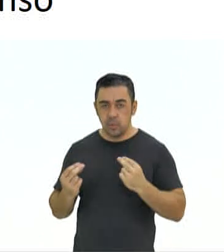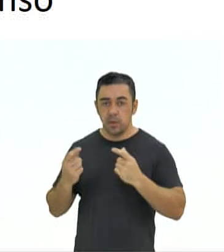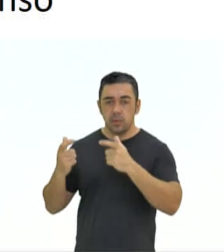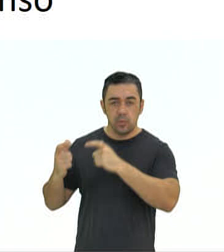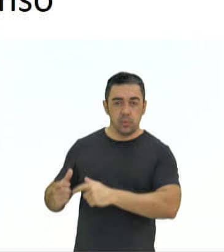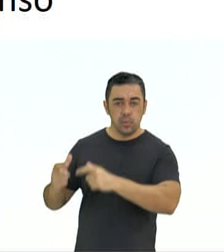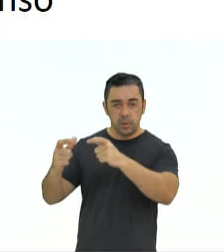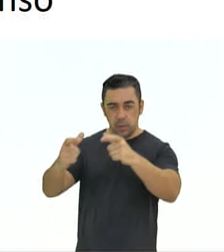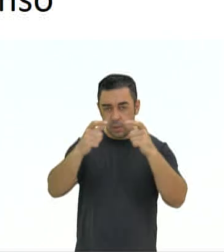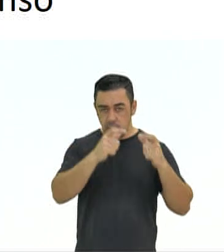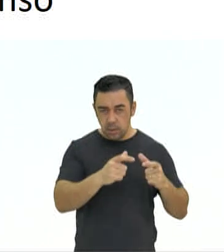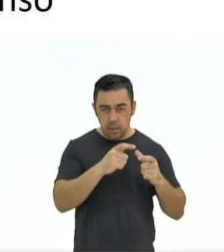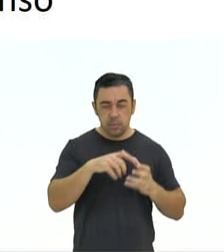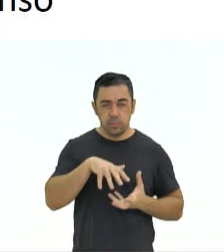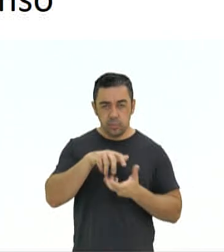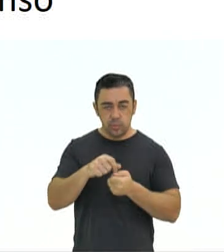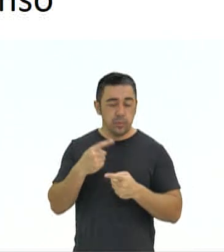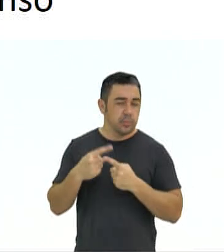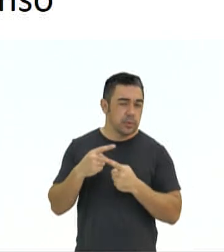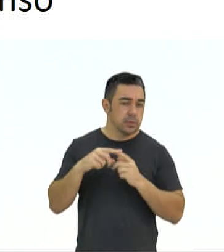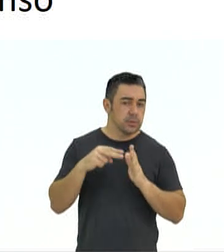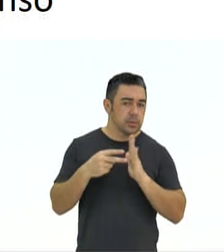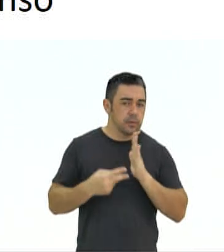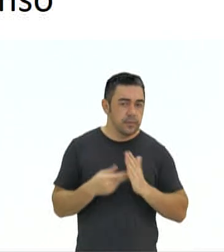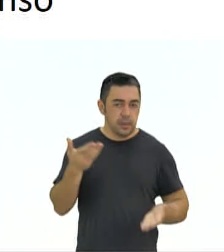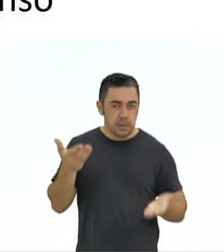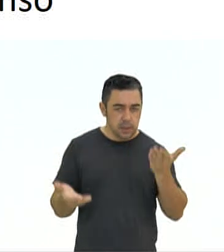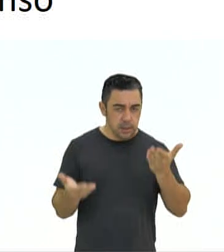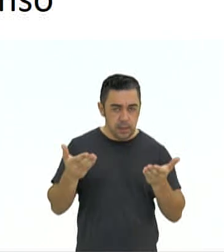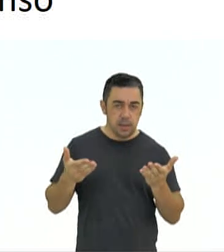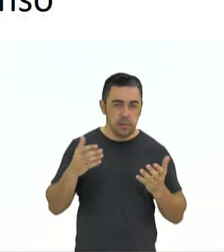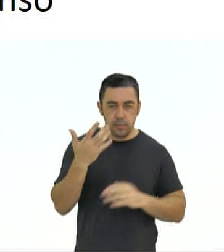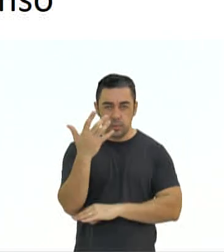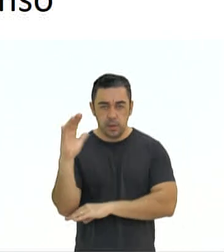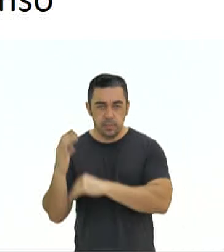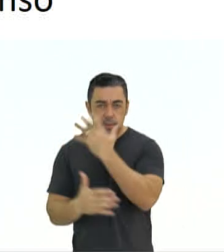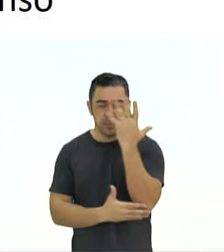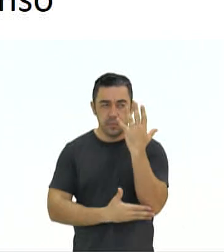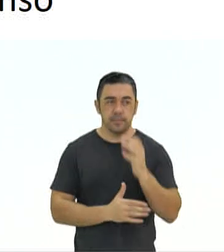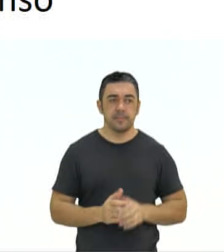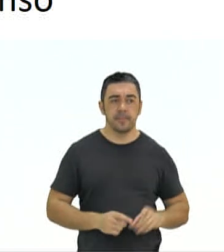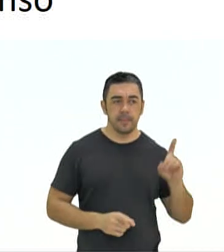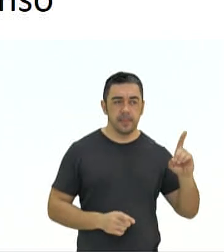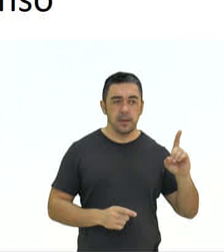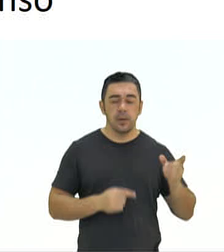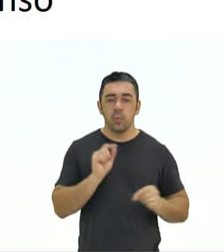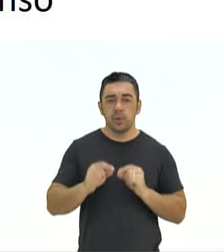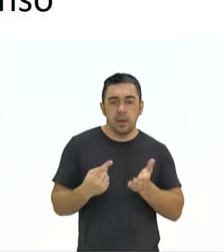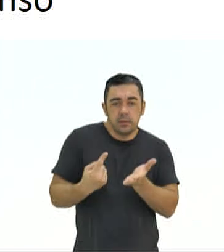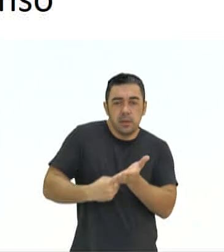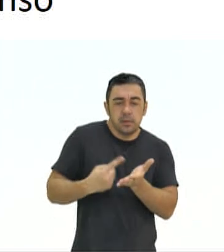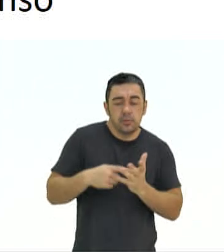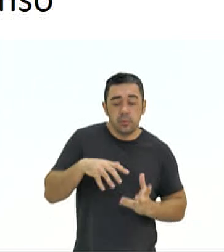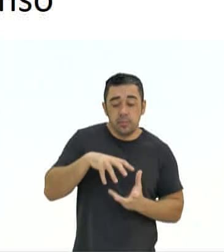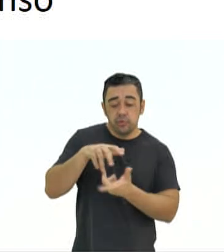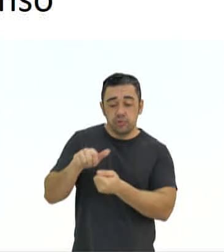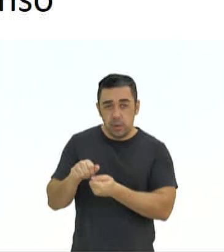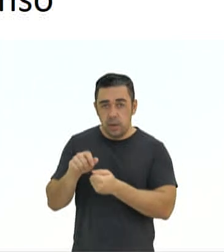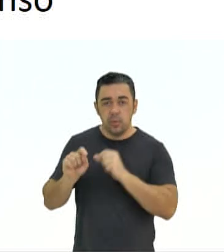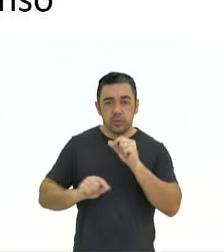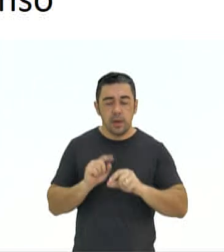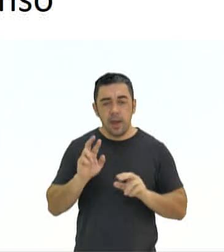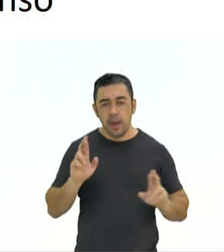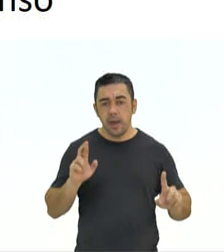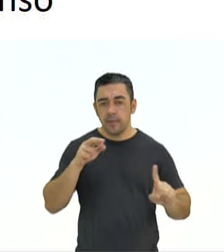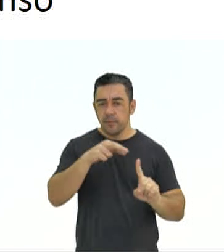lugares do globo, pois isso representaria um equilíbrio ambiental. E letra D, geração de um tratado global